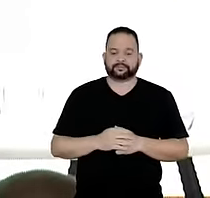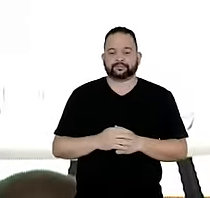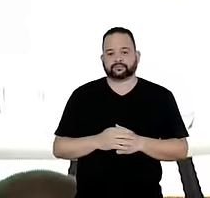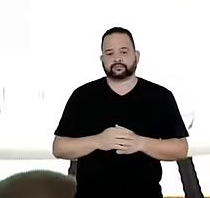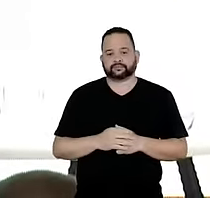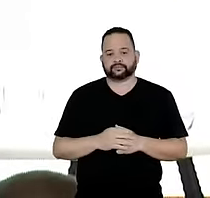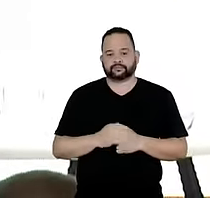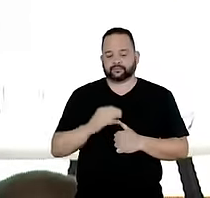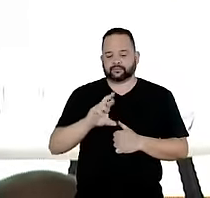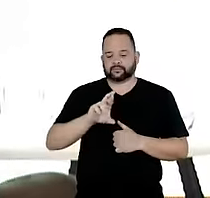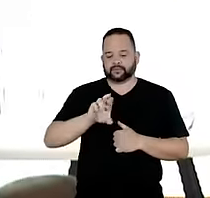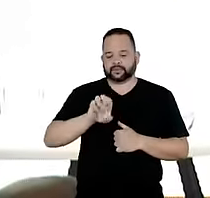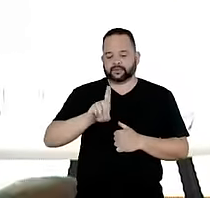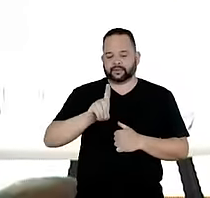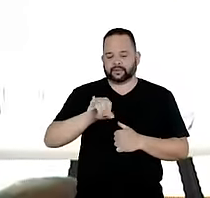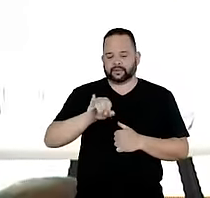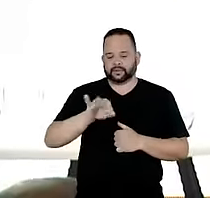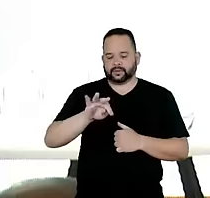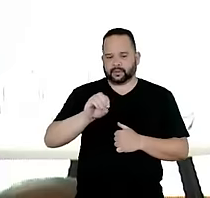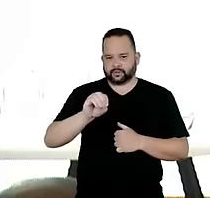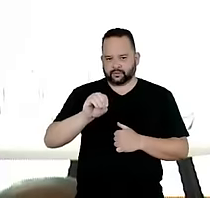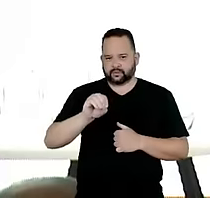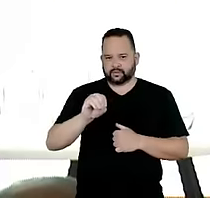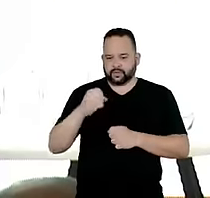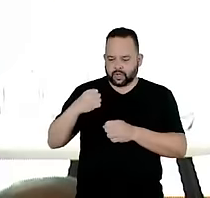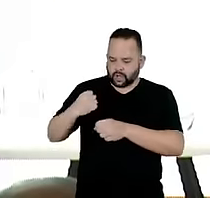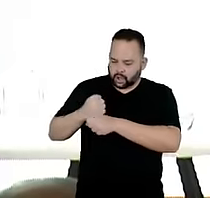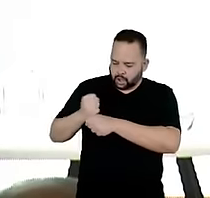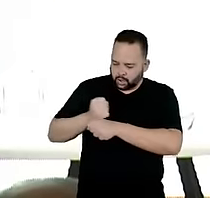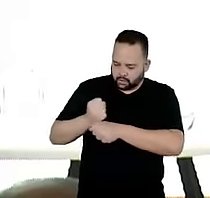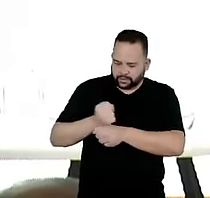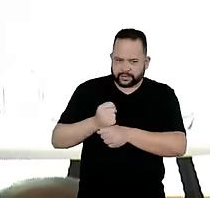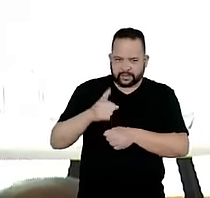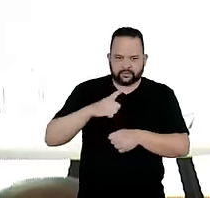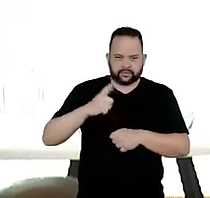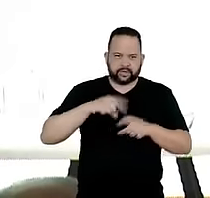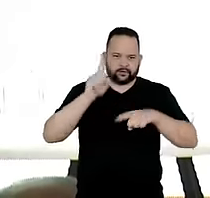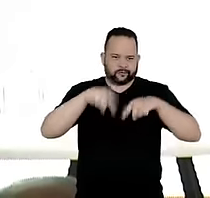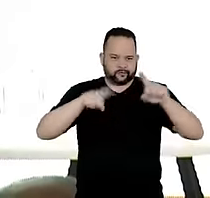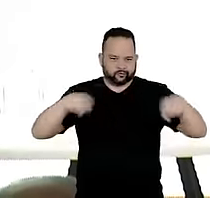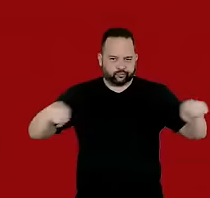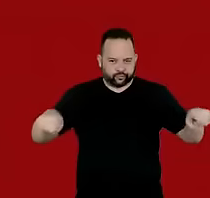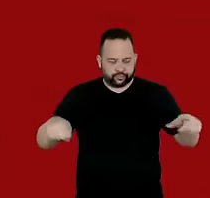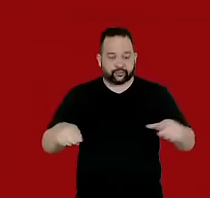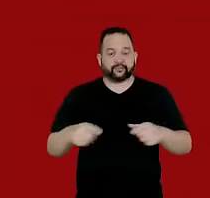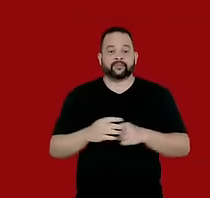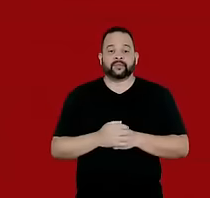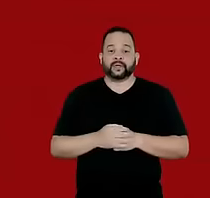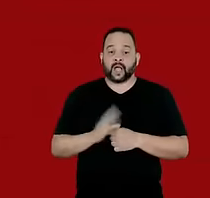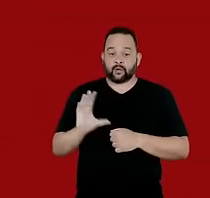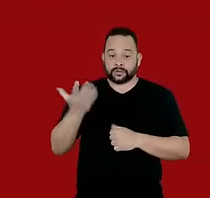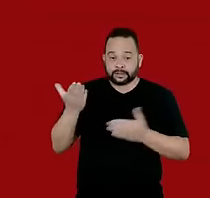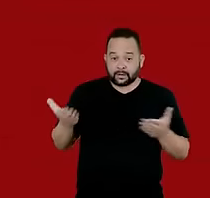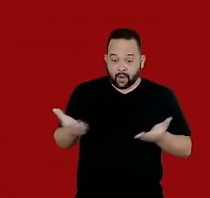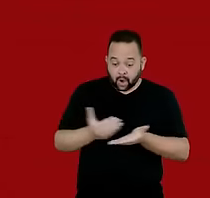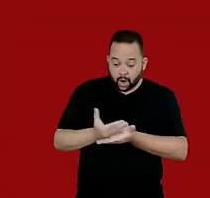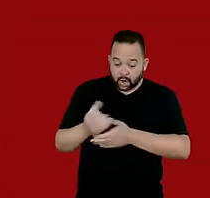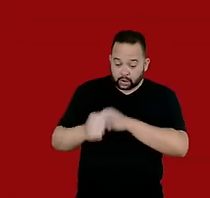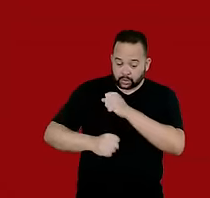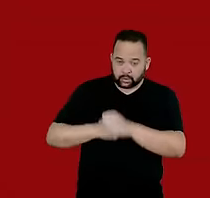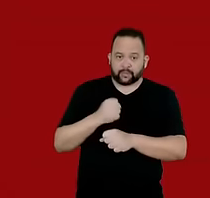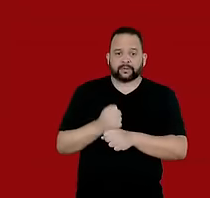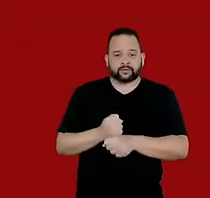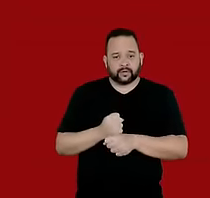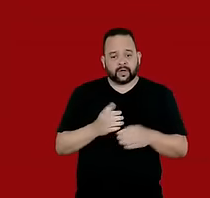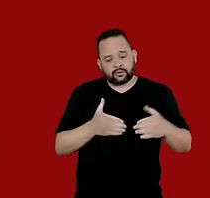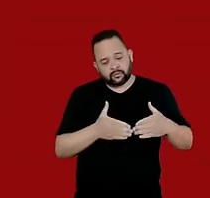últimos anos também teve suas volatilidades eventos importantíssimos inclusive o início desse ano e ao longo do ano faz parte desse ambiente de muita